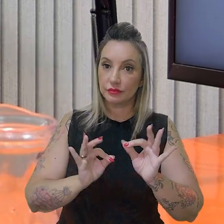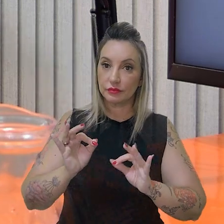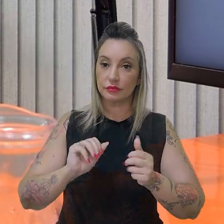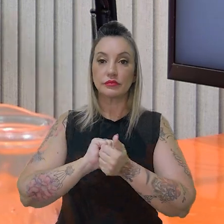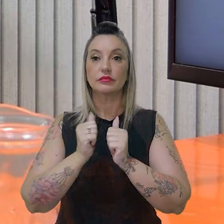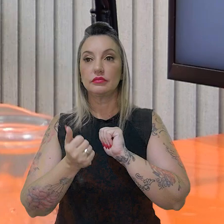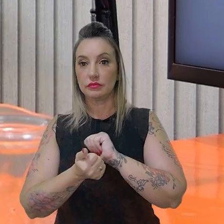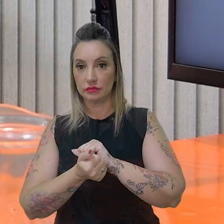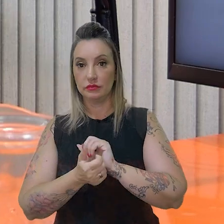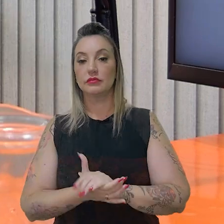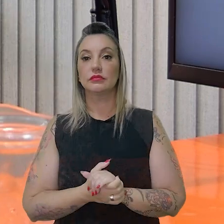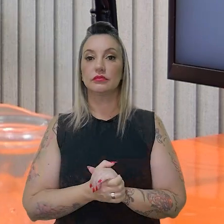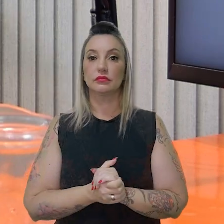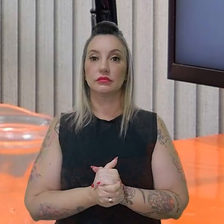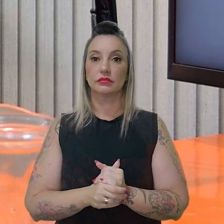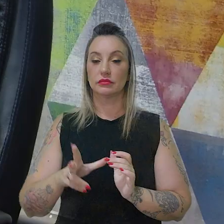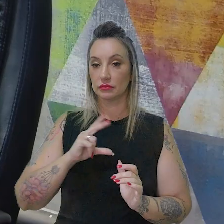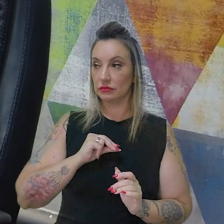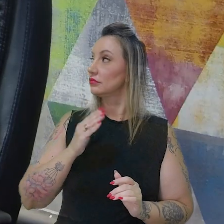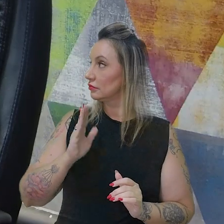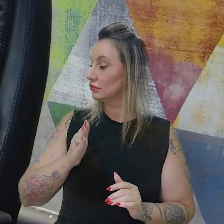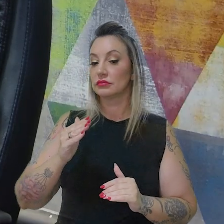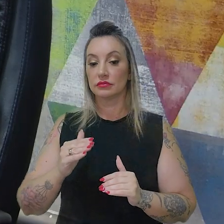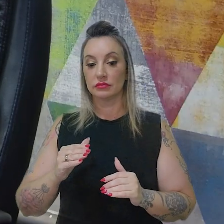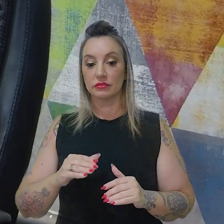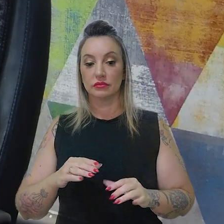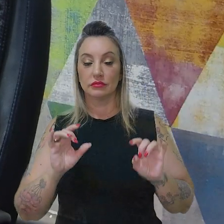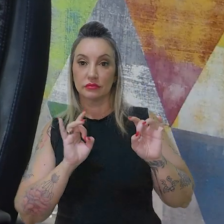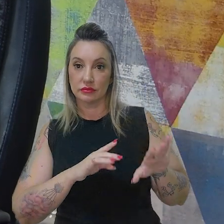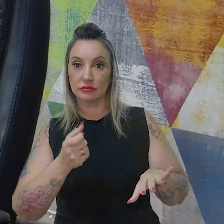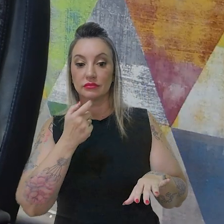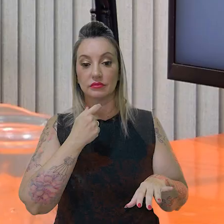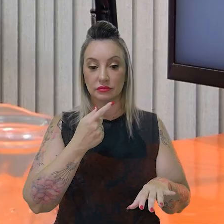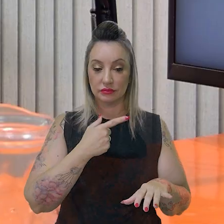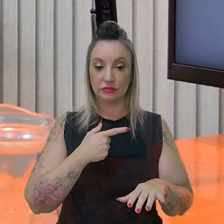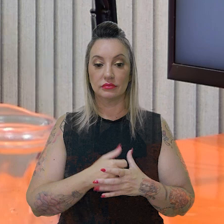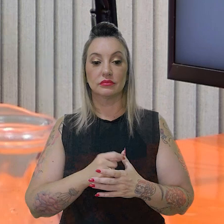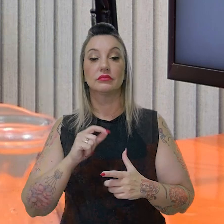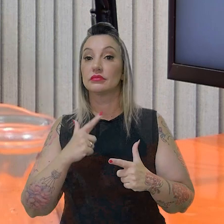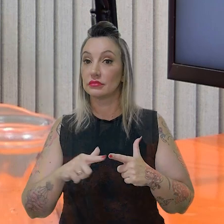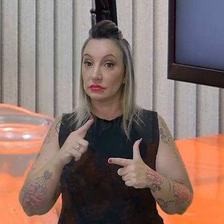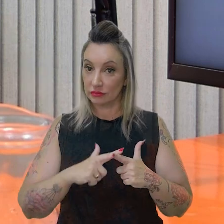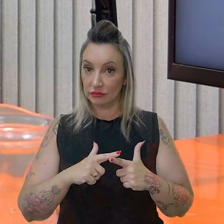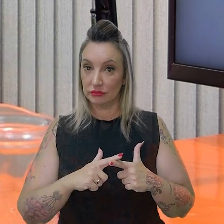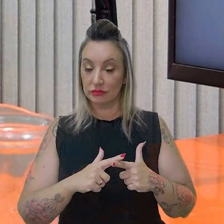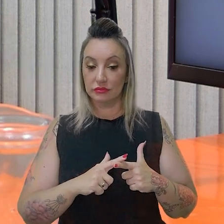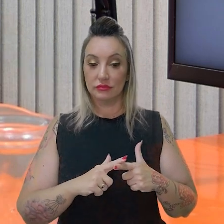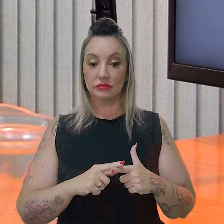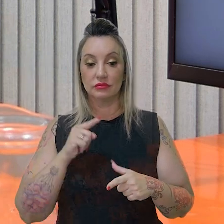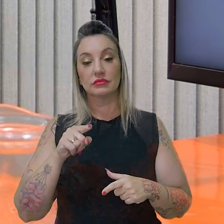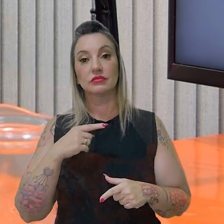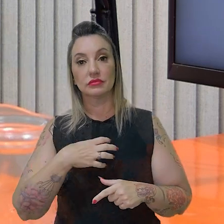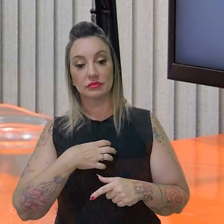adaptação né nossa é daí tem a fase do des efeit é os efeitos colaterais de remédio e de você